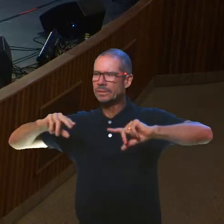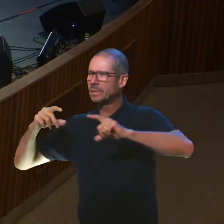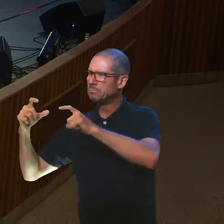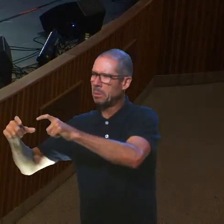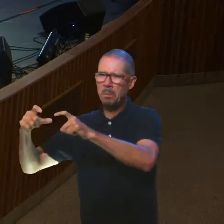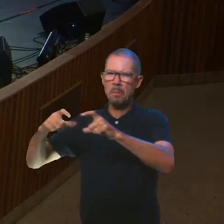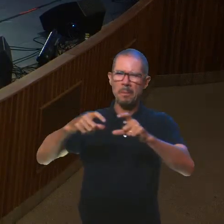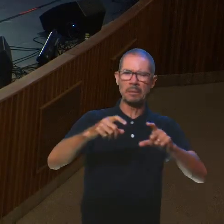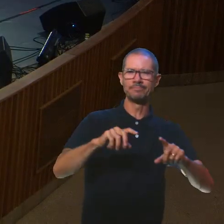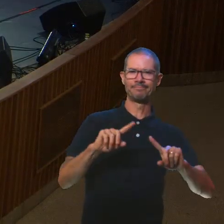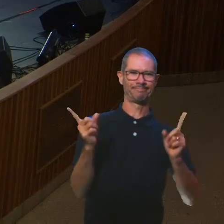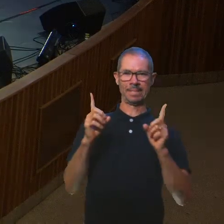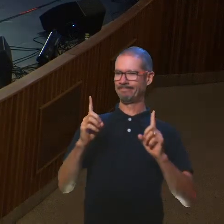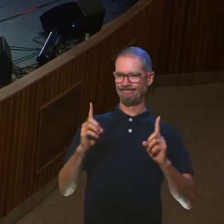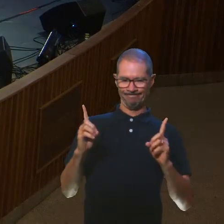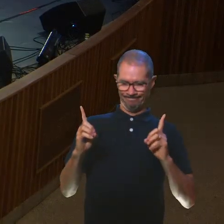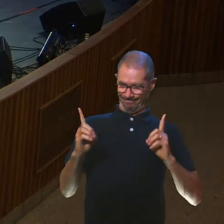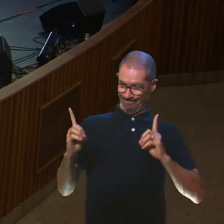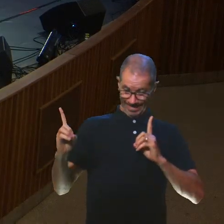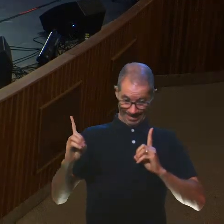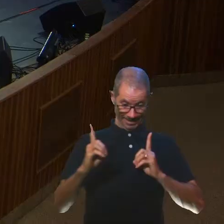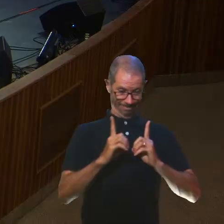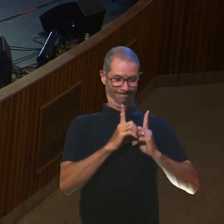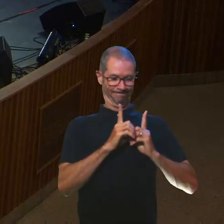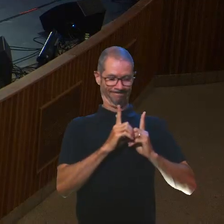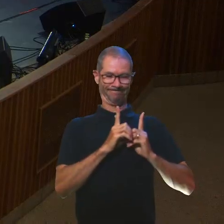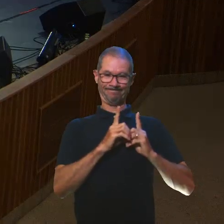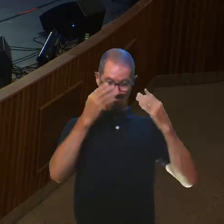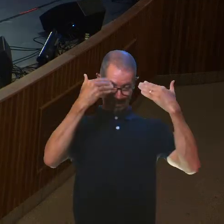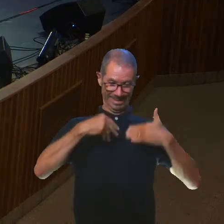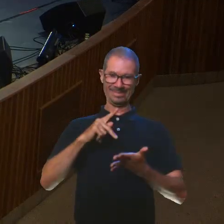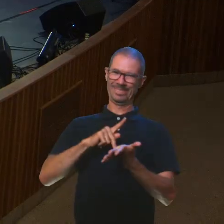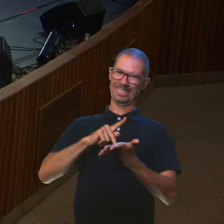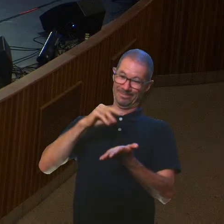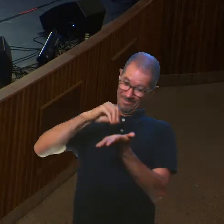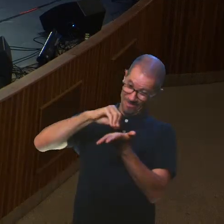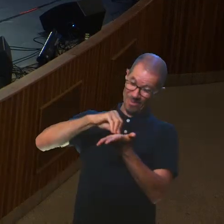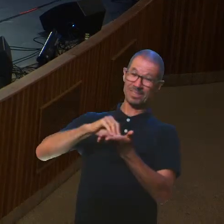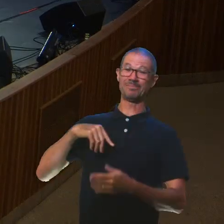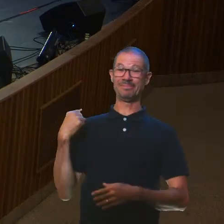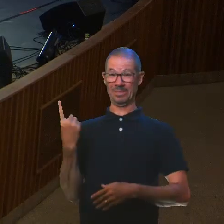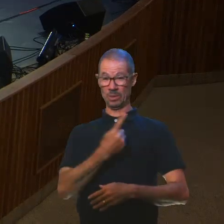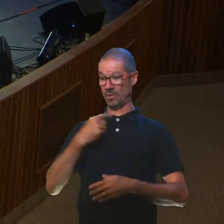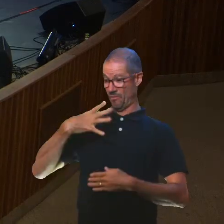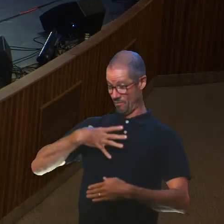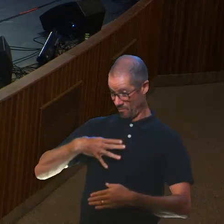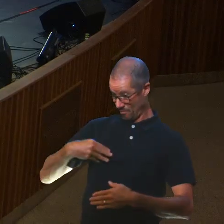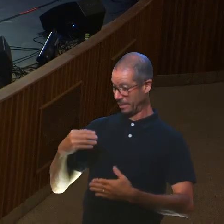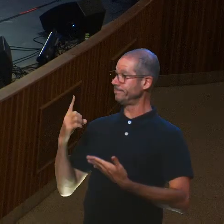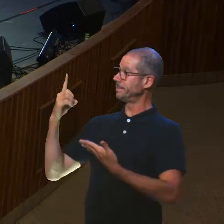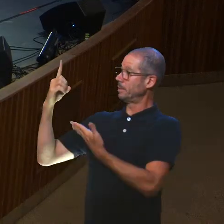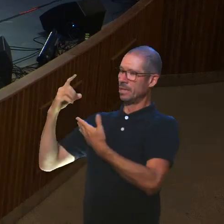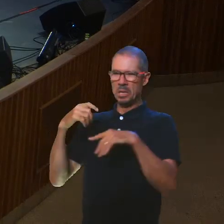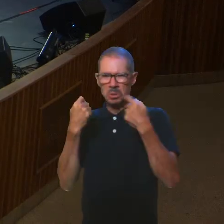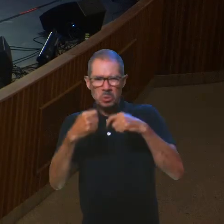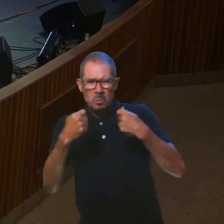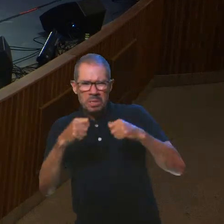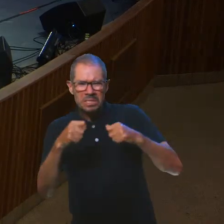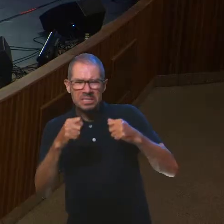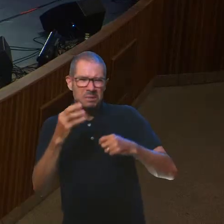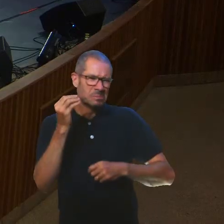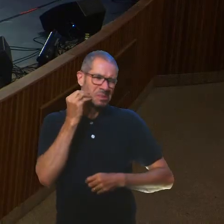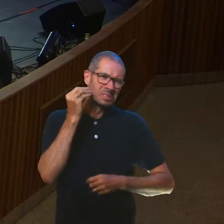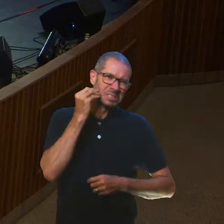afora, mas não nos encontramos com relação a quem nós somos de verdade. Nós somos filhos de Deus e não precisamos